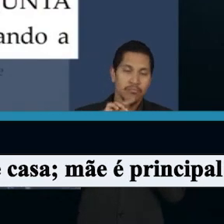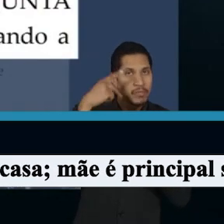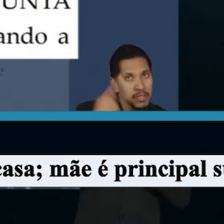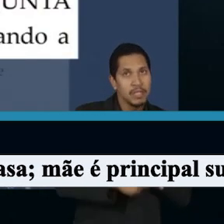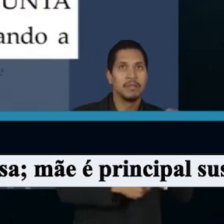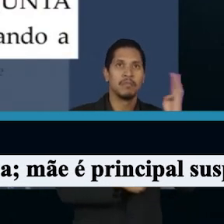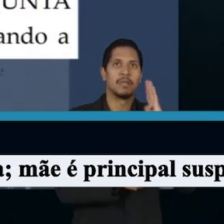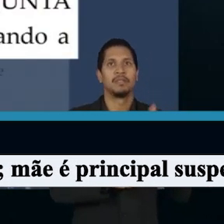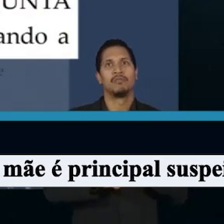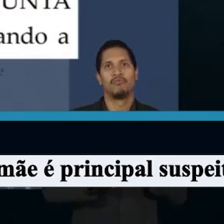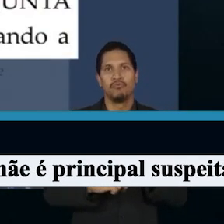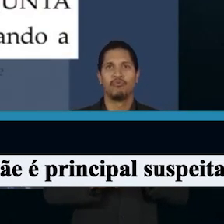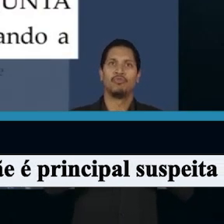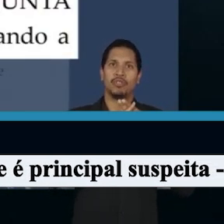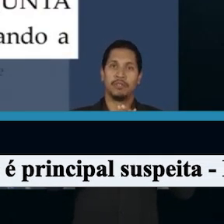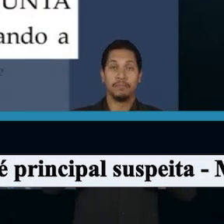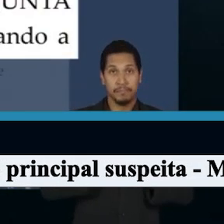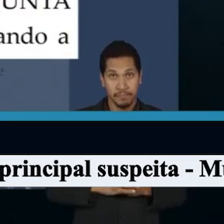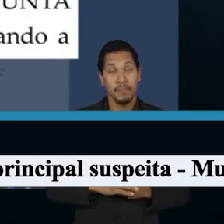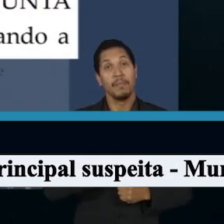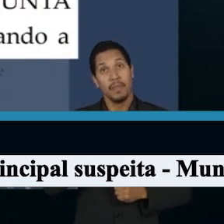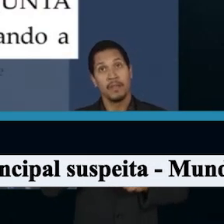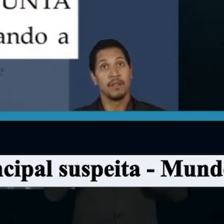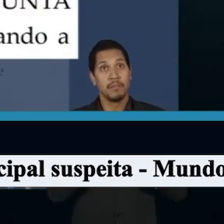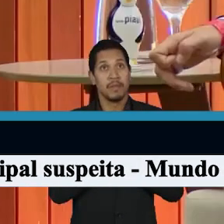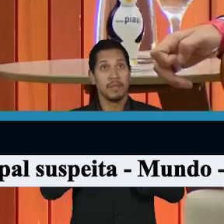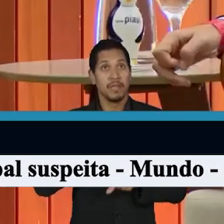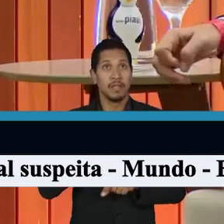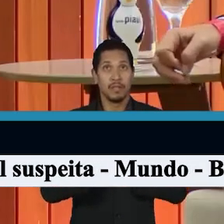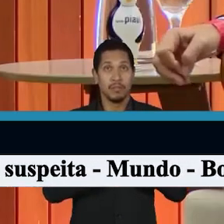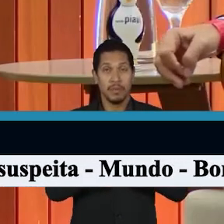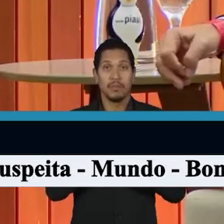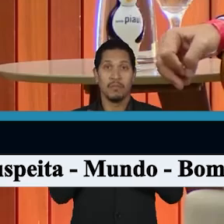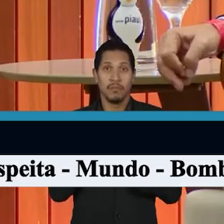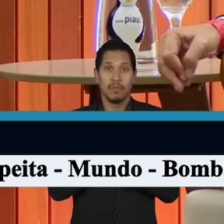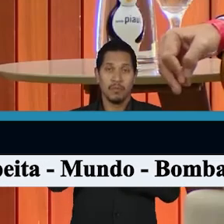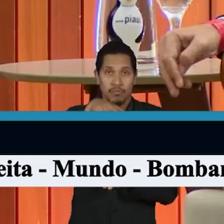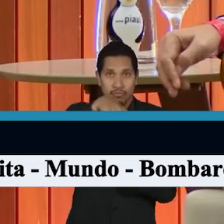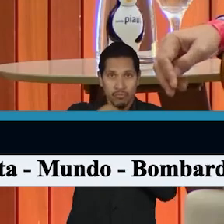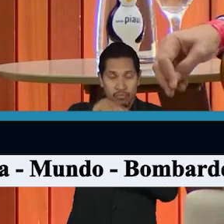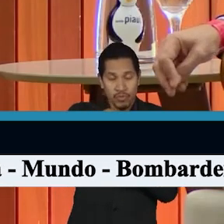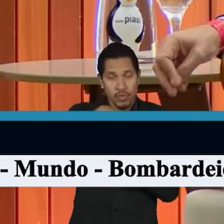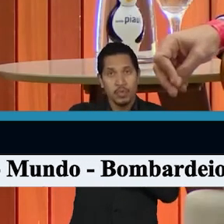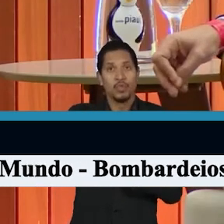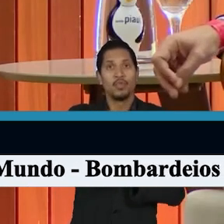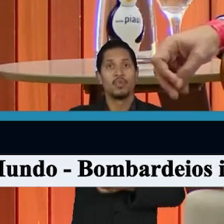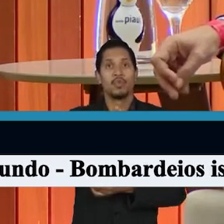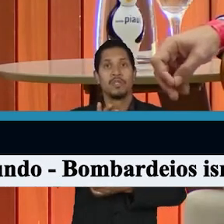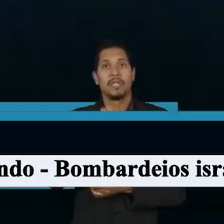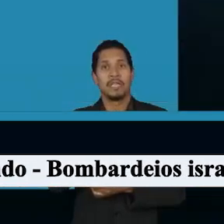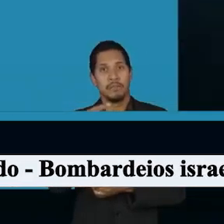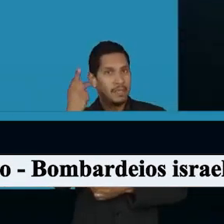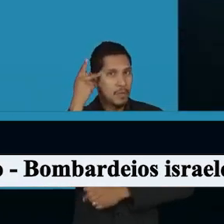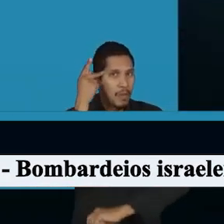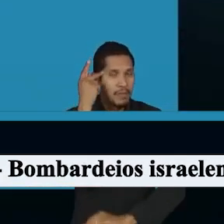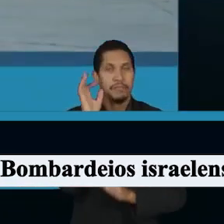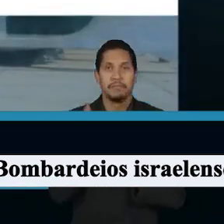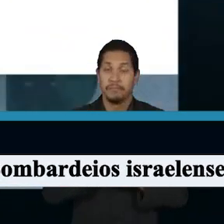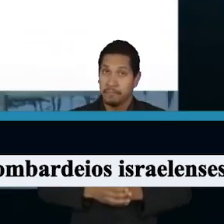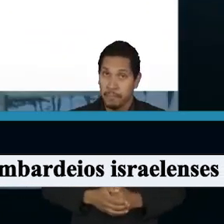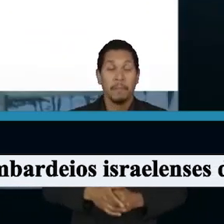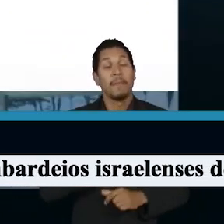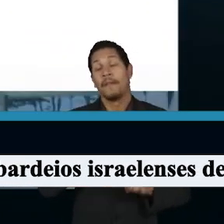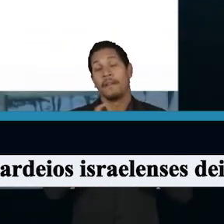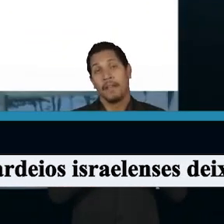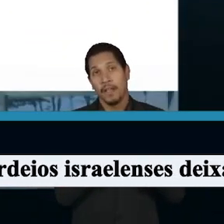brasileiro, como registro na Junta Comercial do Estado de São Paulo. Além disso, o ministro fez uma série de solicitações a órgãos